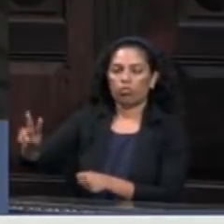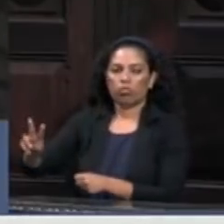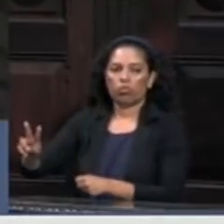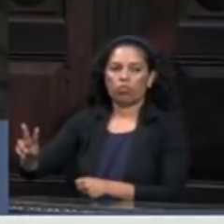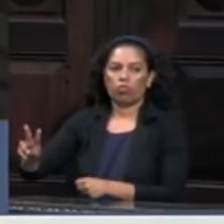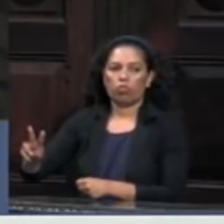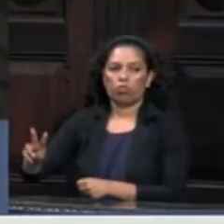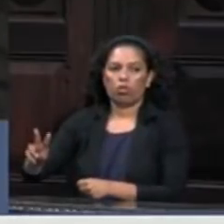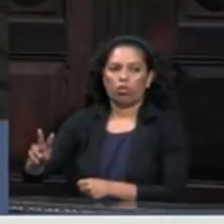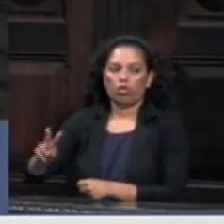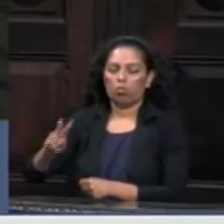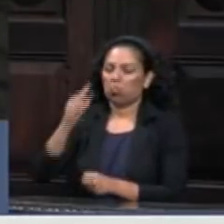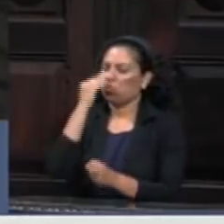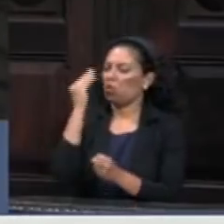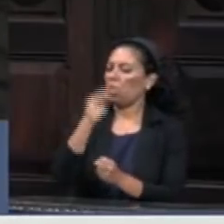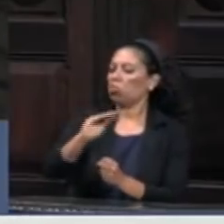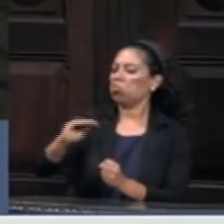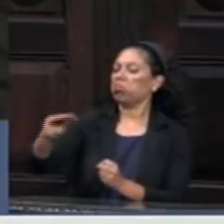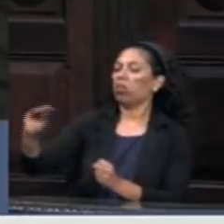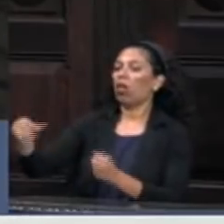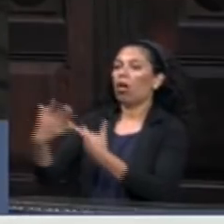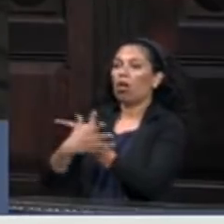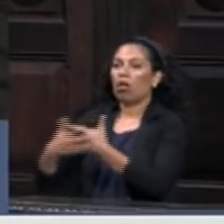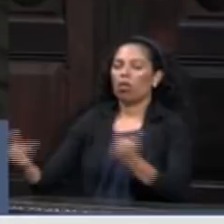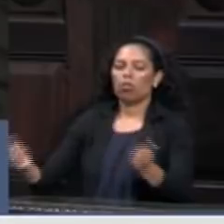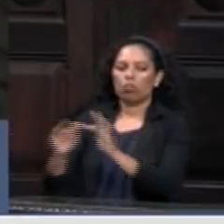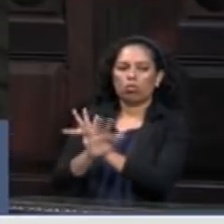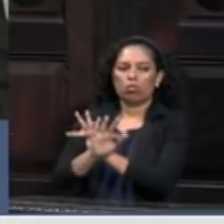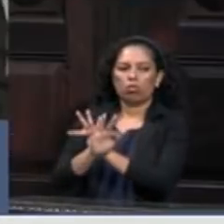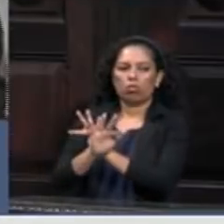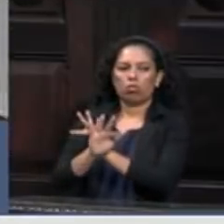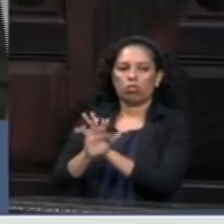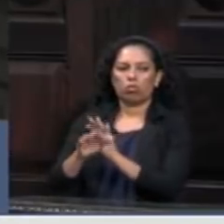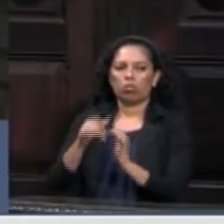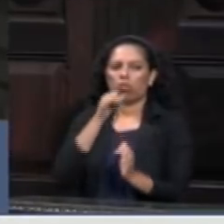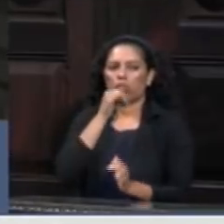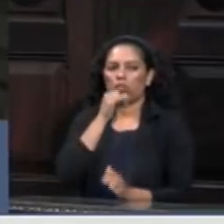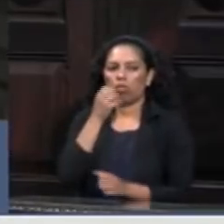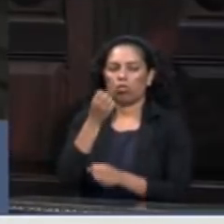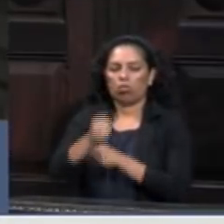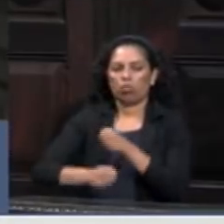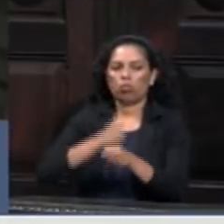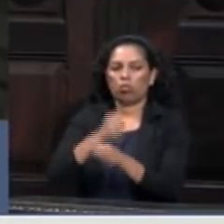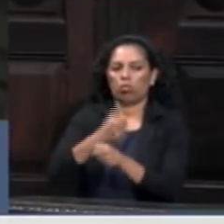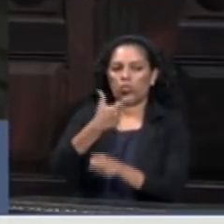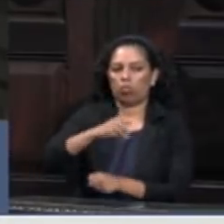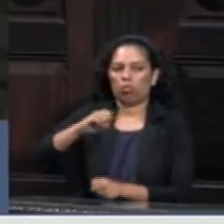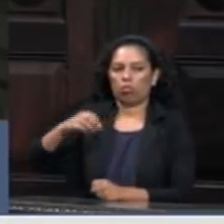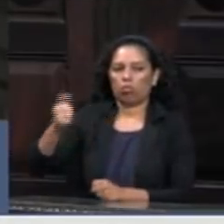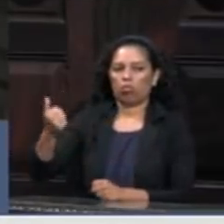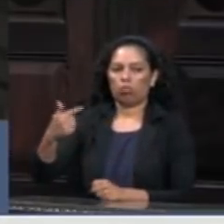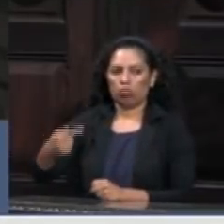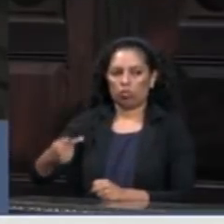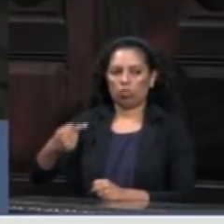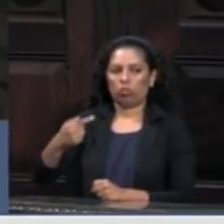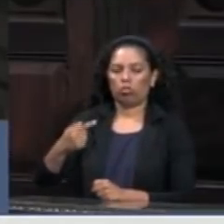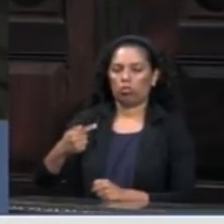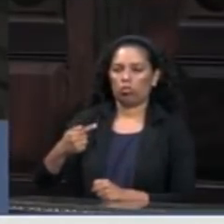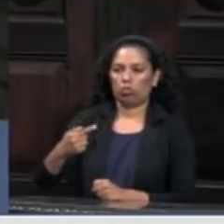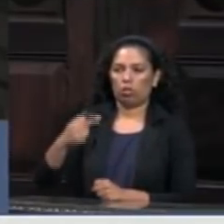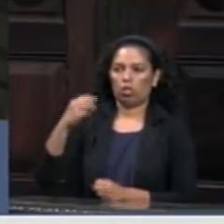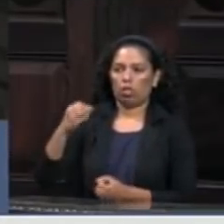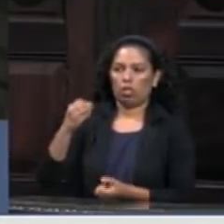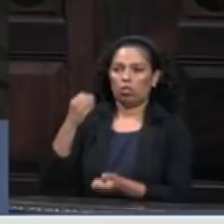o distrato com os serviços públicos, em 2017 foi só 6,52% da saúde. Era para ter sido